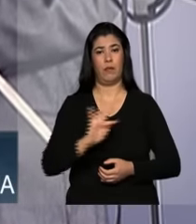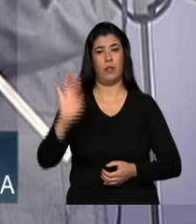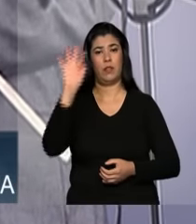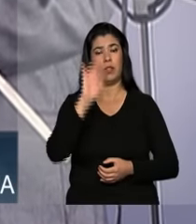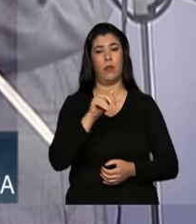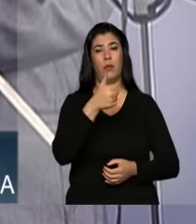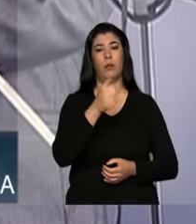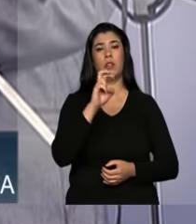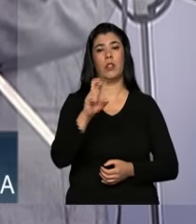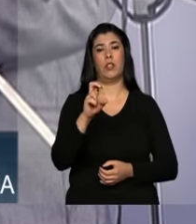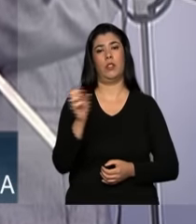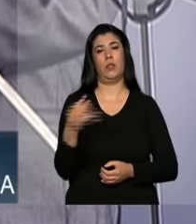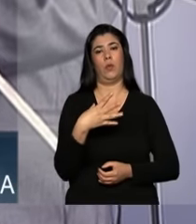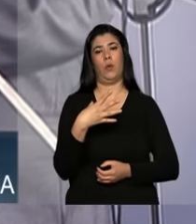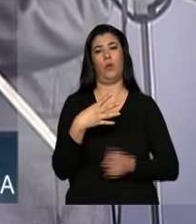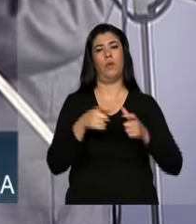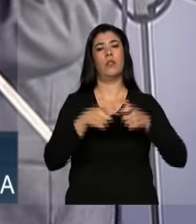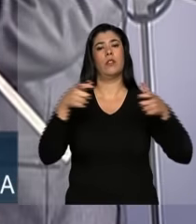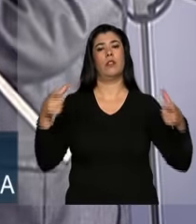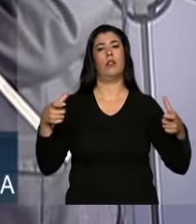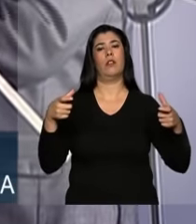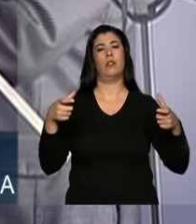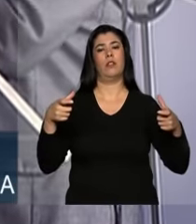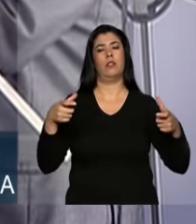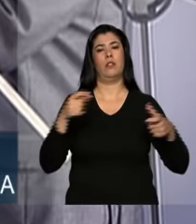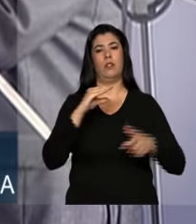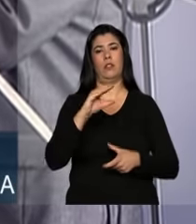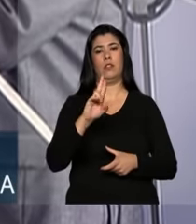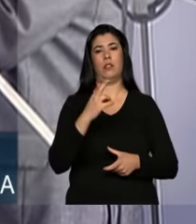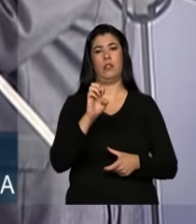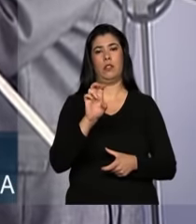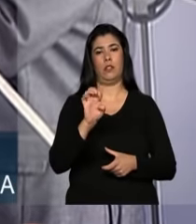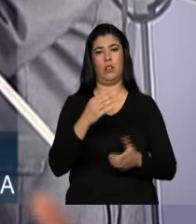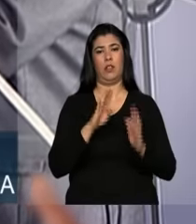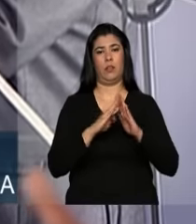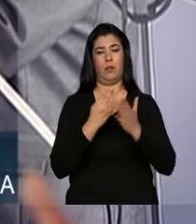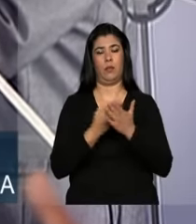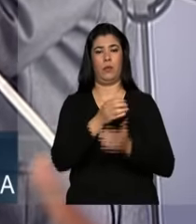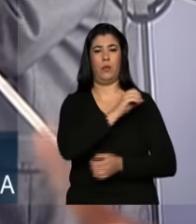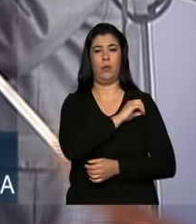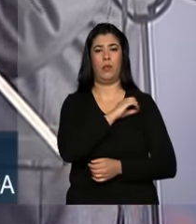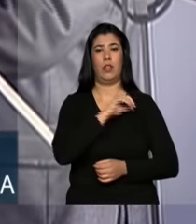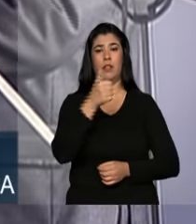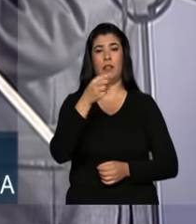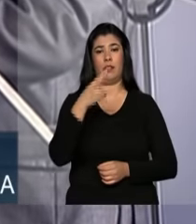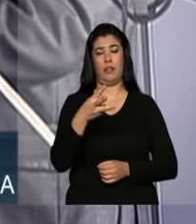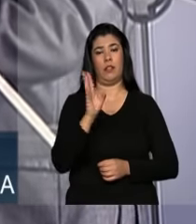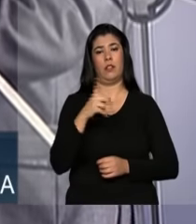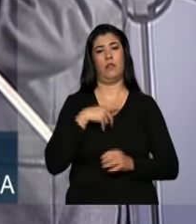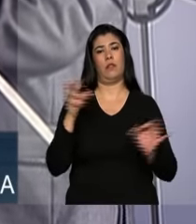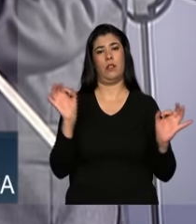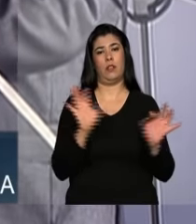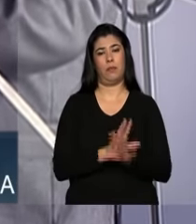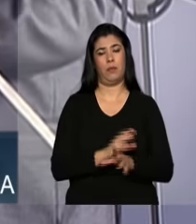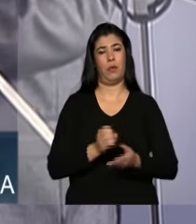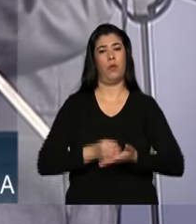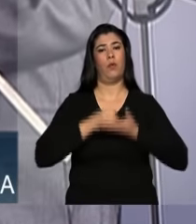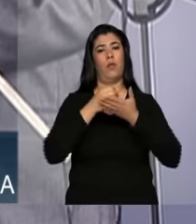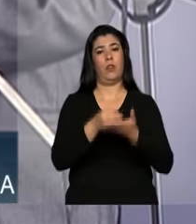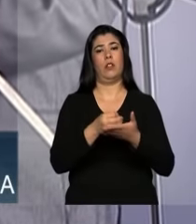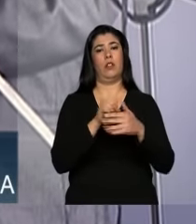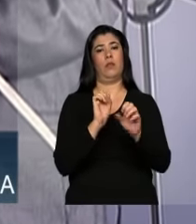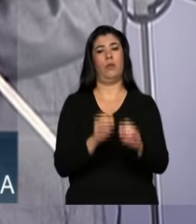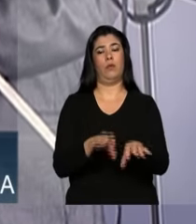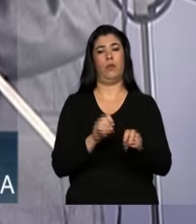grandes creches. 13 delas, presidente, já foram concluídas e oferecendo educação infantil